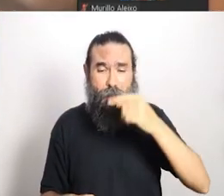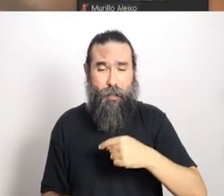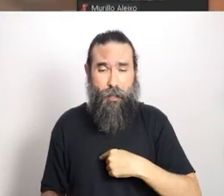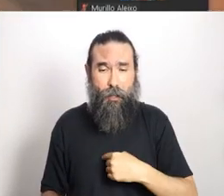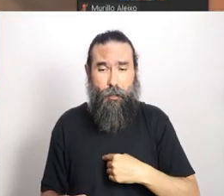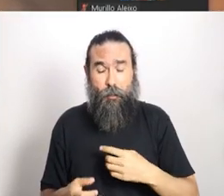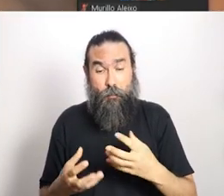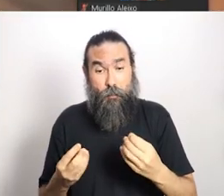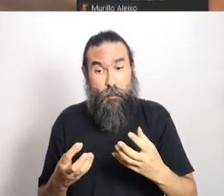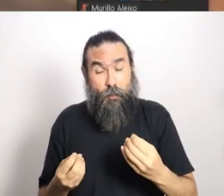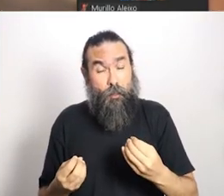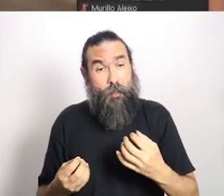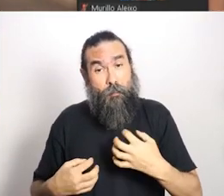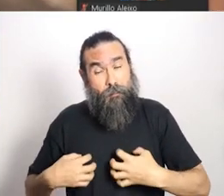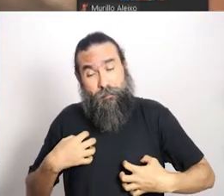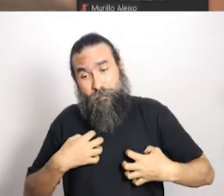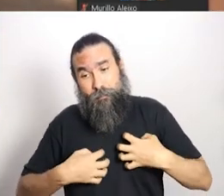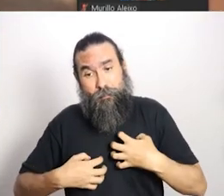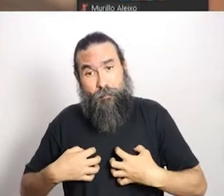me incomodava muito